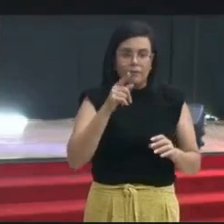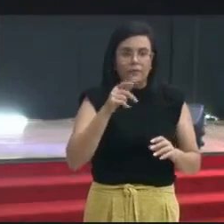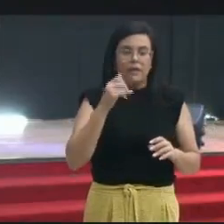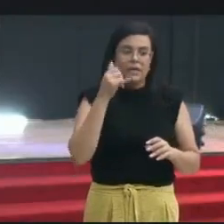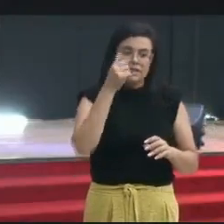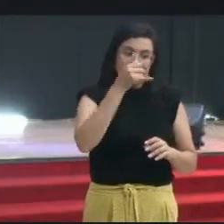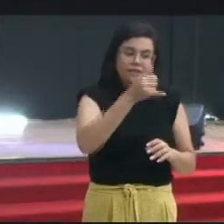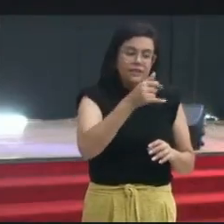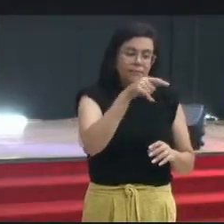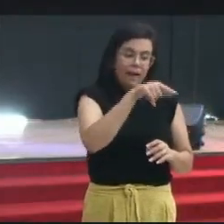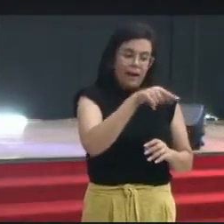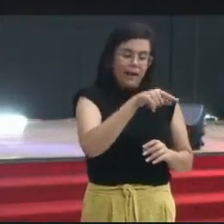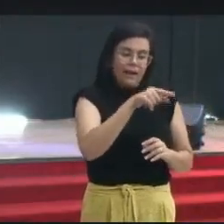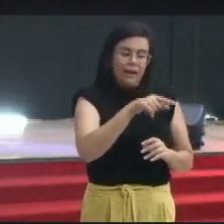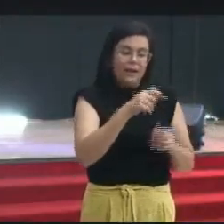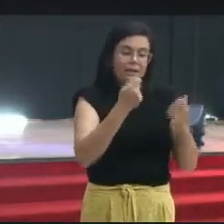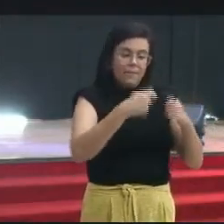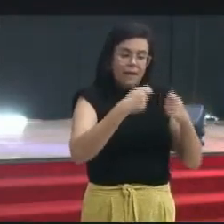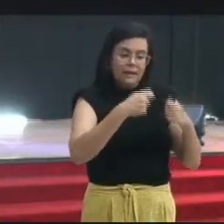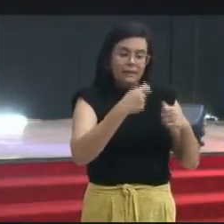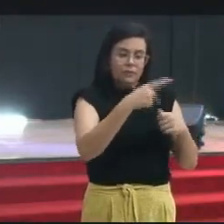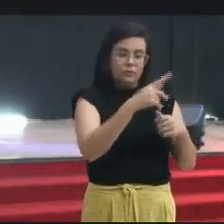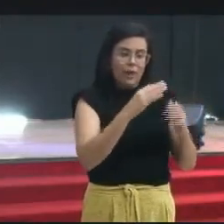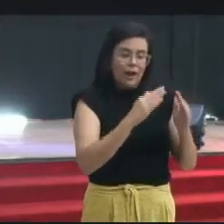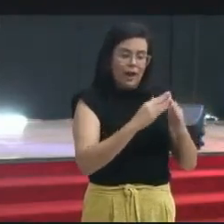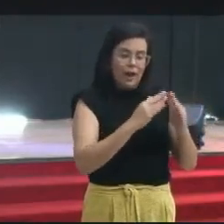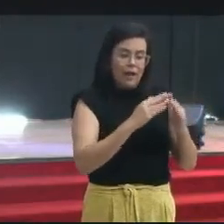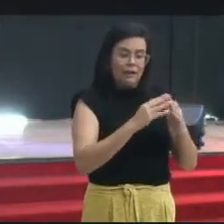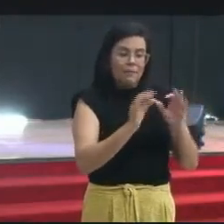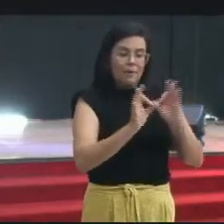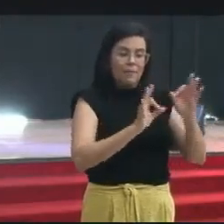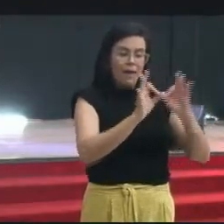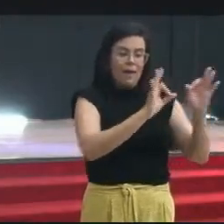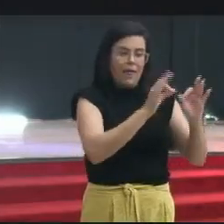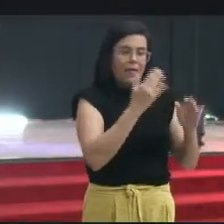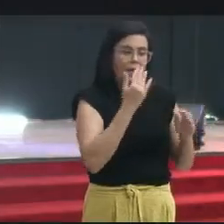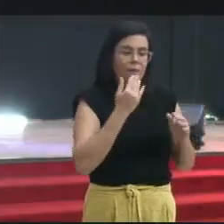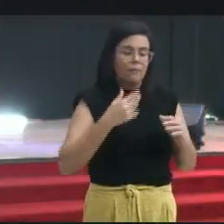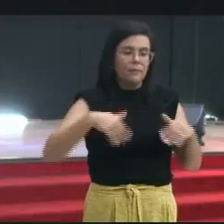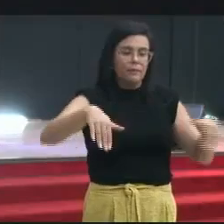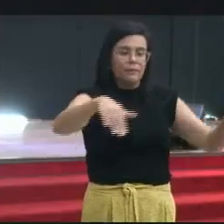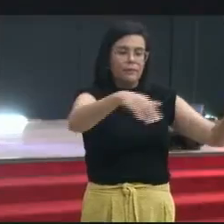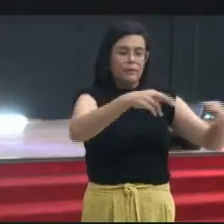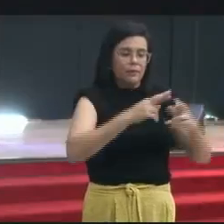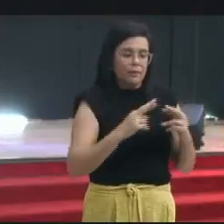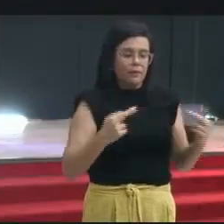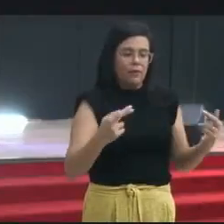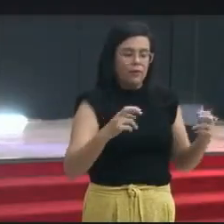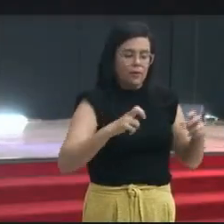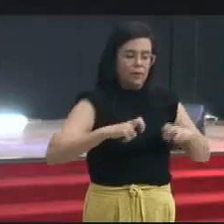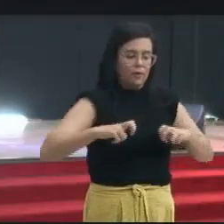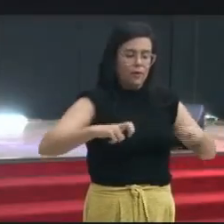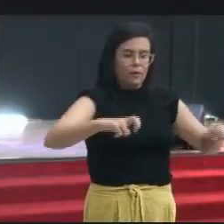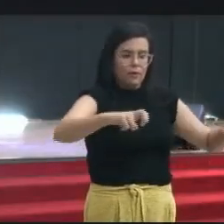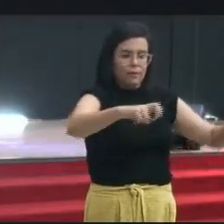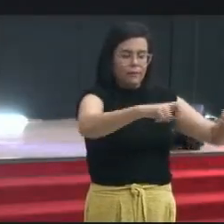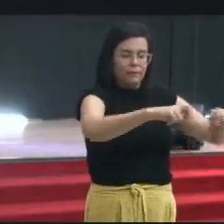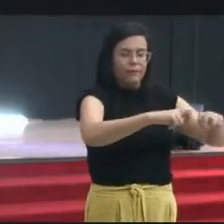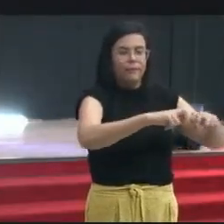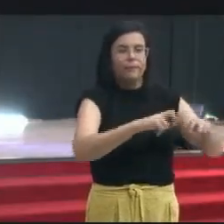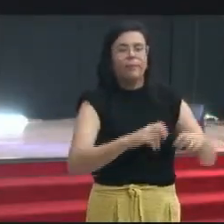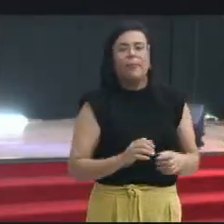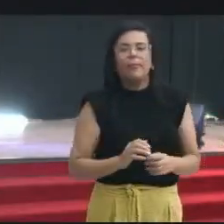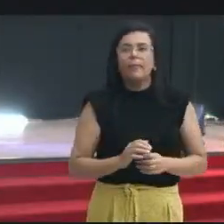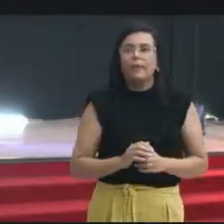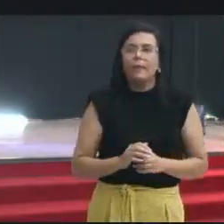já parou para pensar que Jesus precisa da sua casa? Jesus precisa do seu lar. Jesus precisa de onde